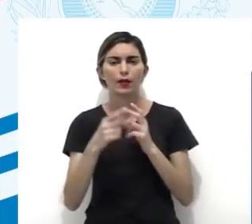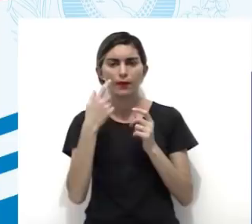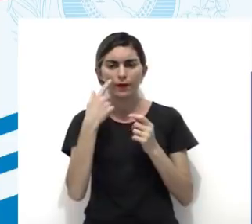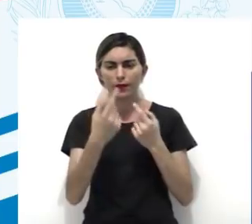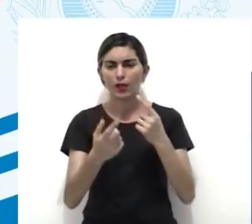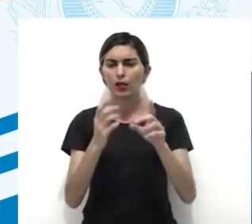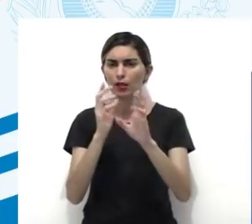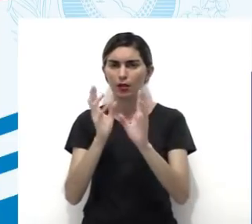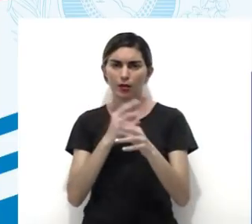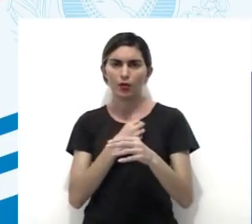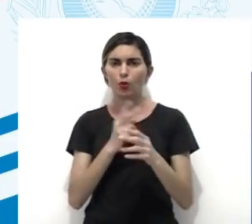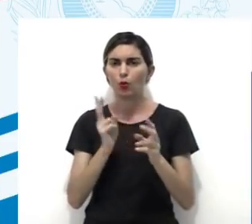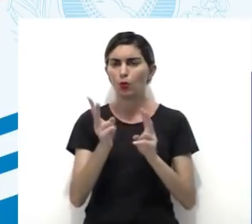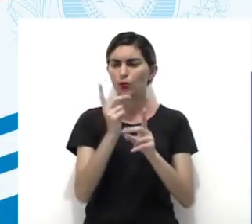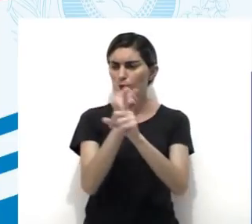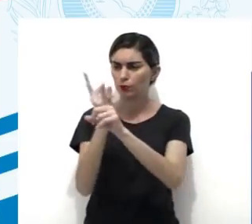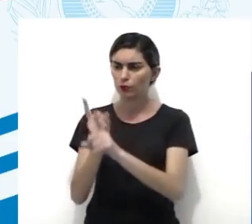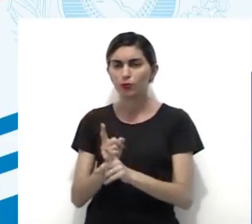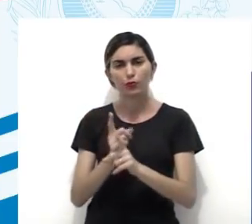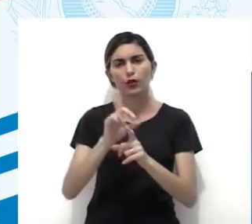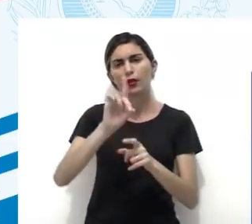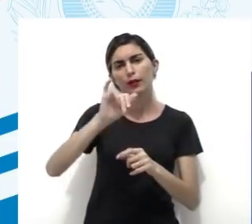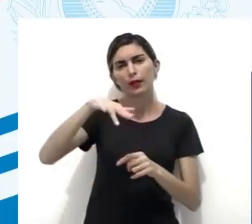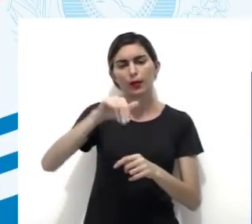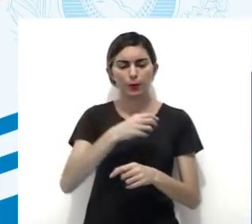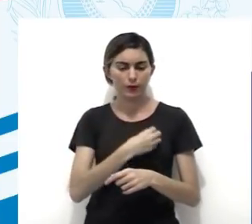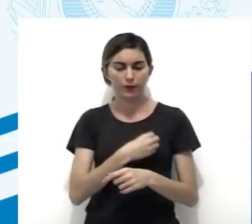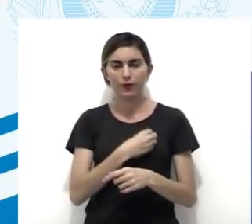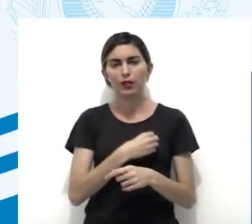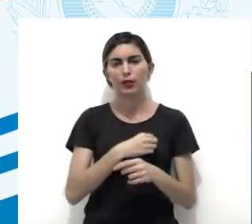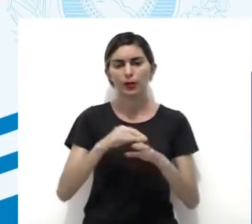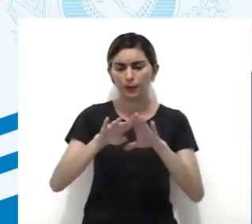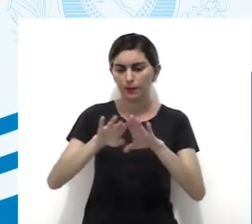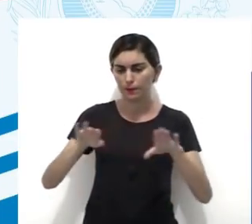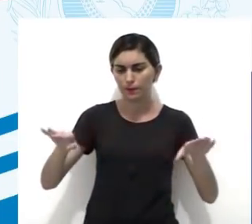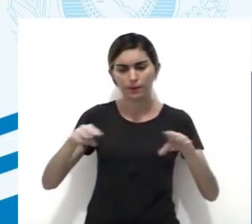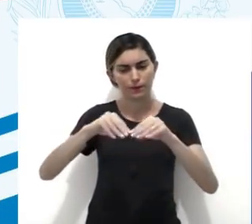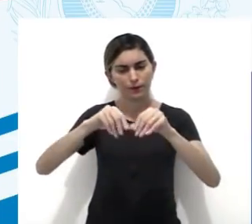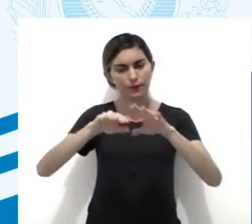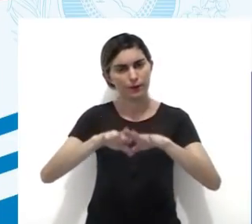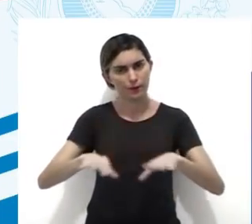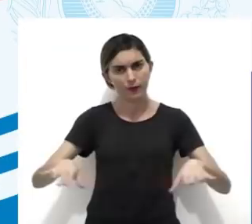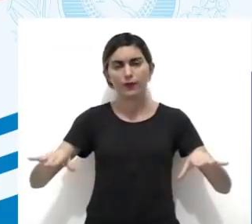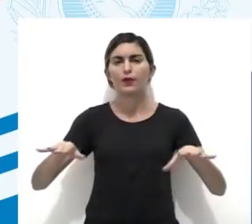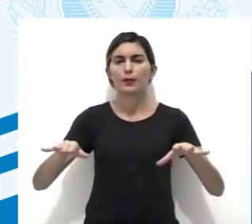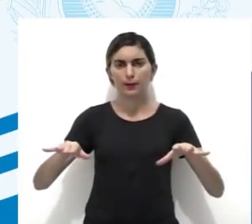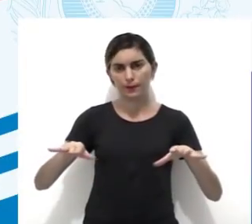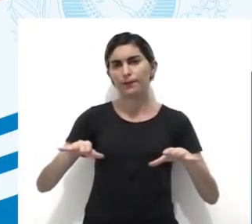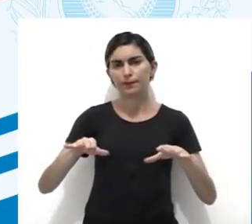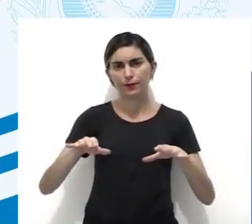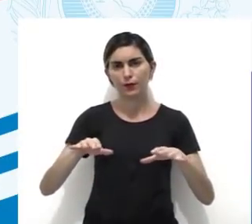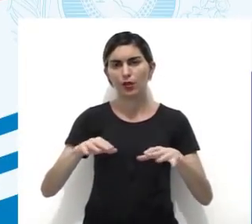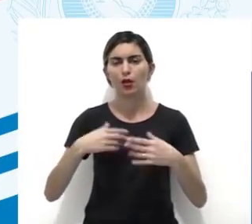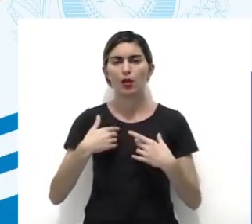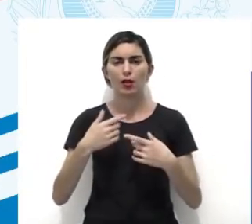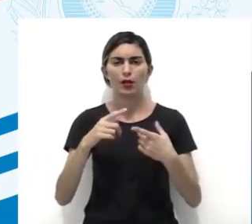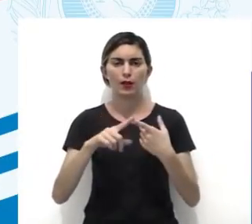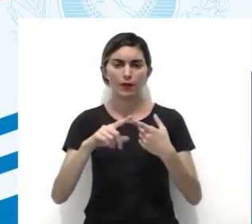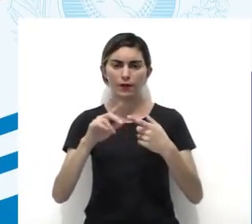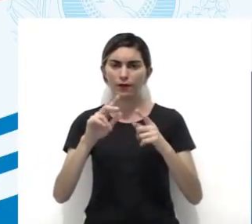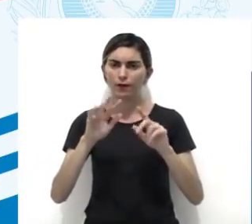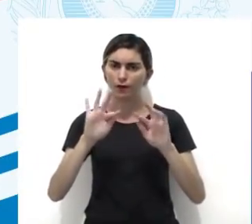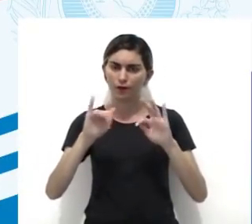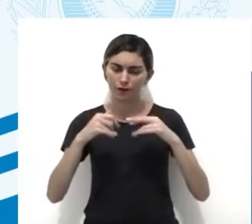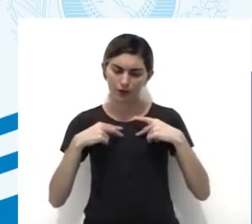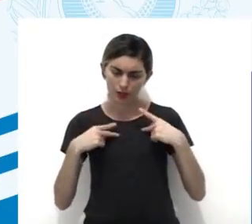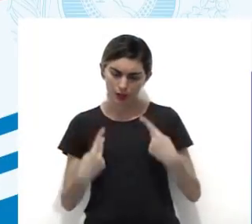estão presentes enquanto uma dinâmica da vida na superfície, né? O substrato físico natural